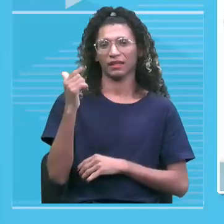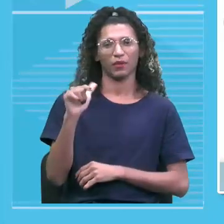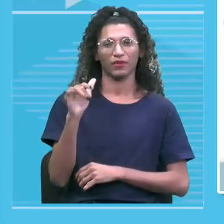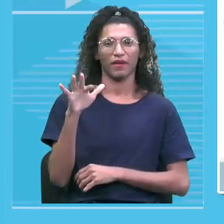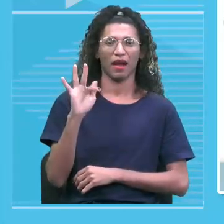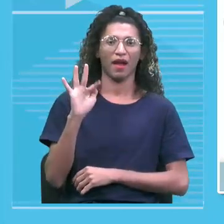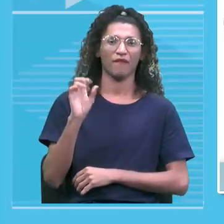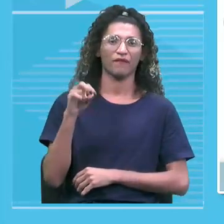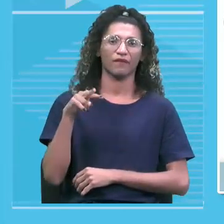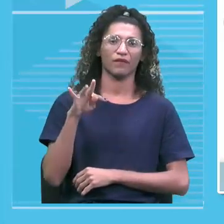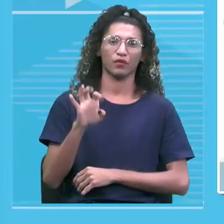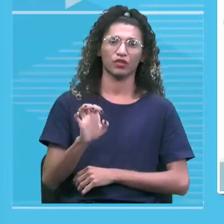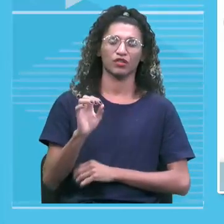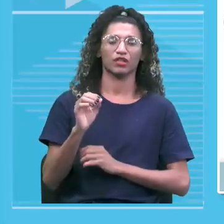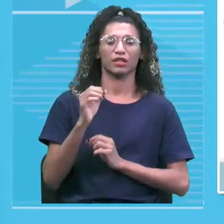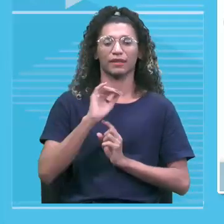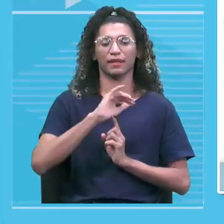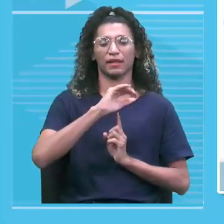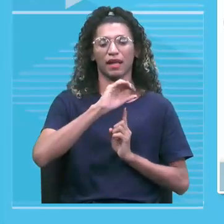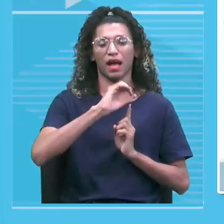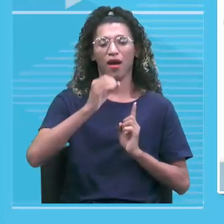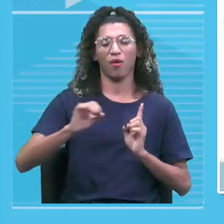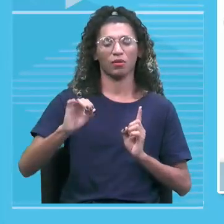tem produção de ondas tá